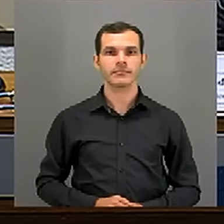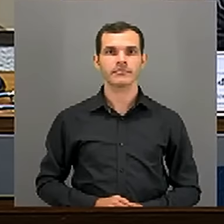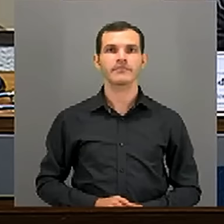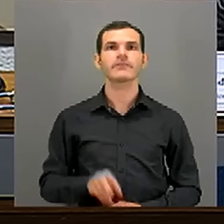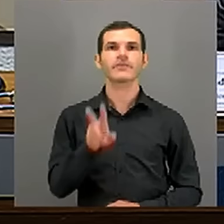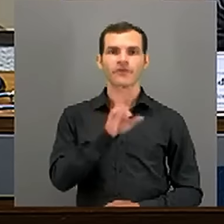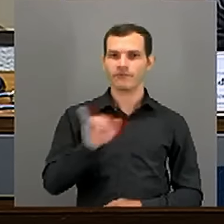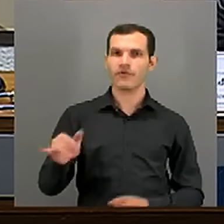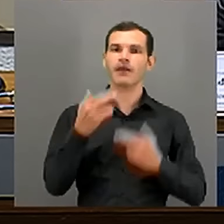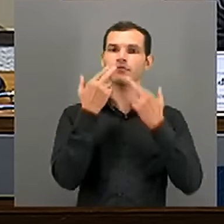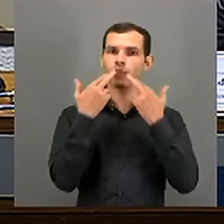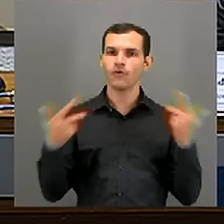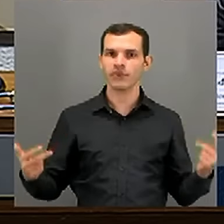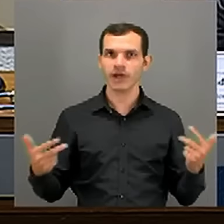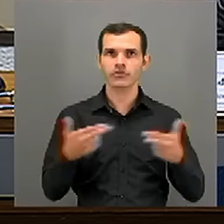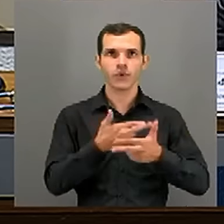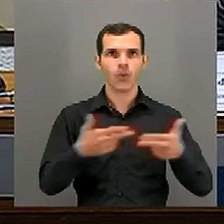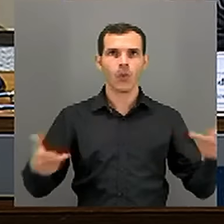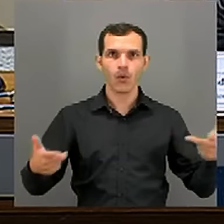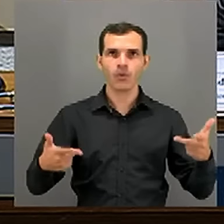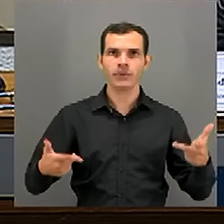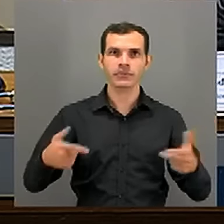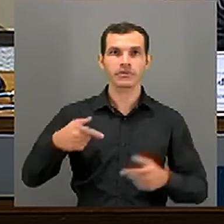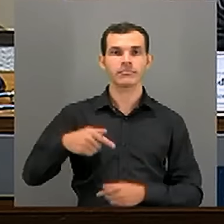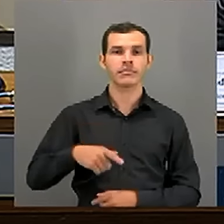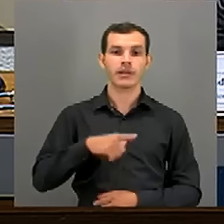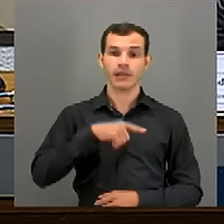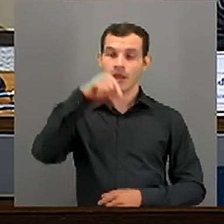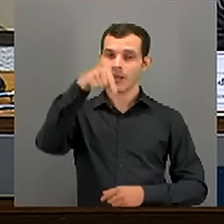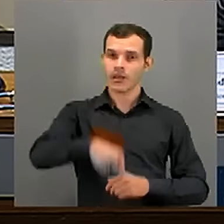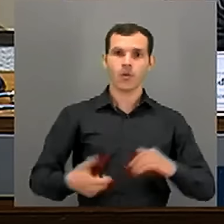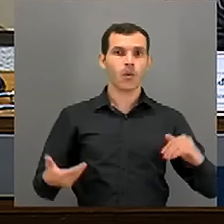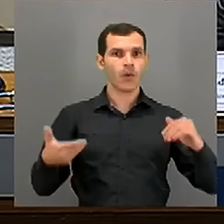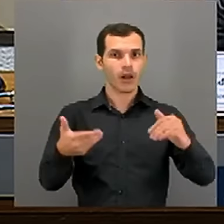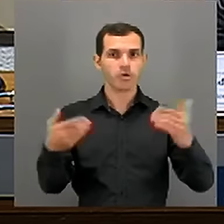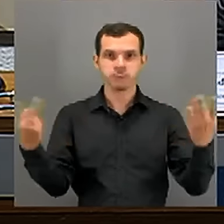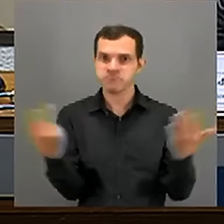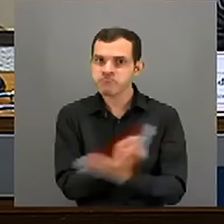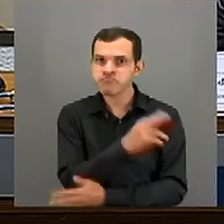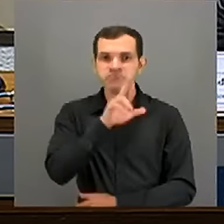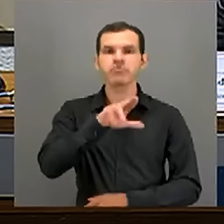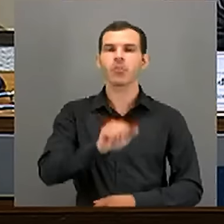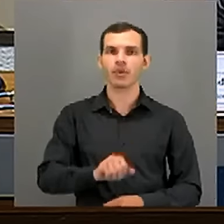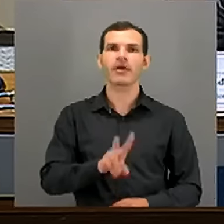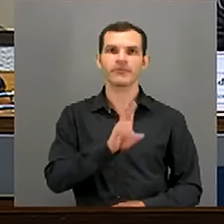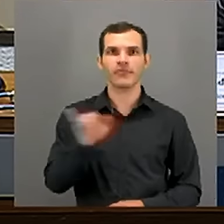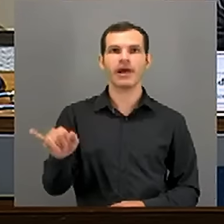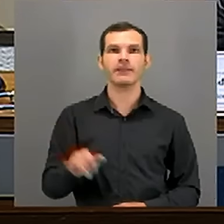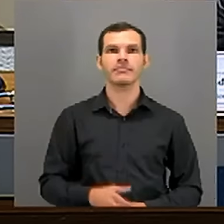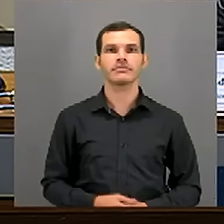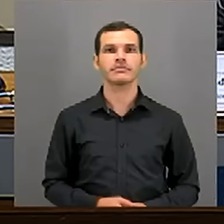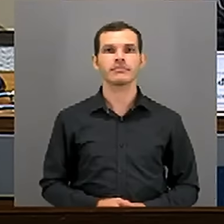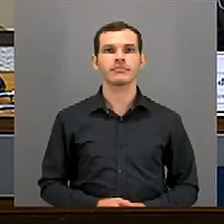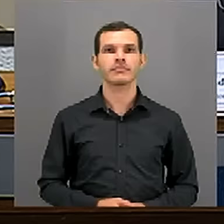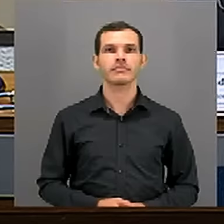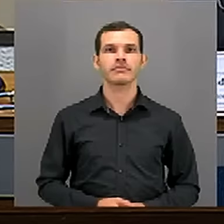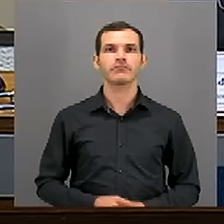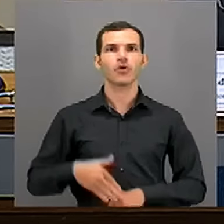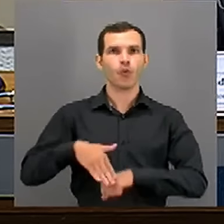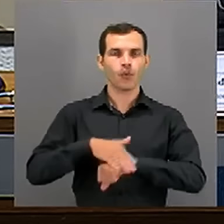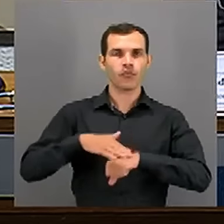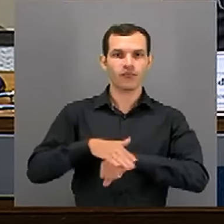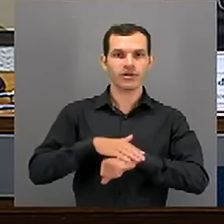Haverá uma novidade que nunca aconteceu na história do Congresso Nacional. E conversando com todos